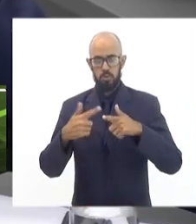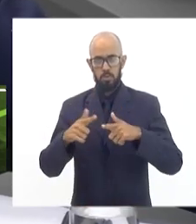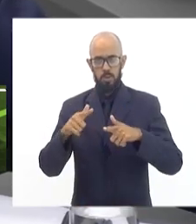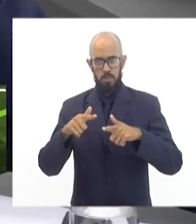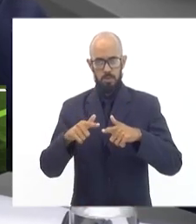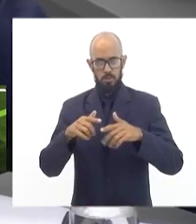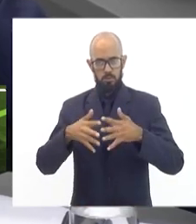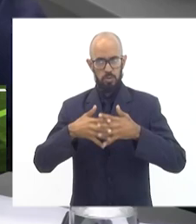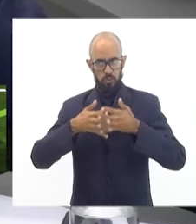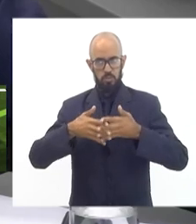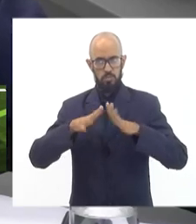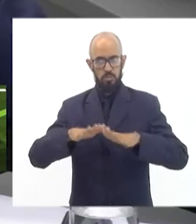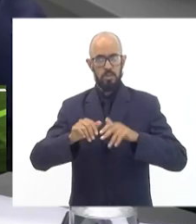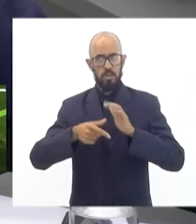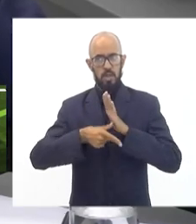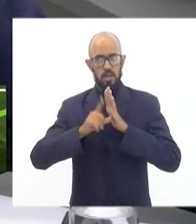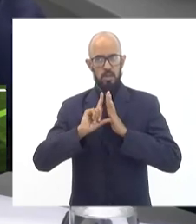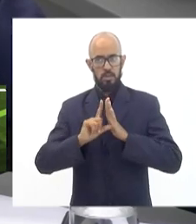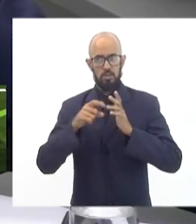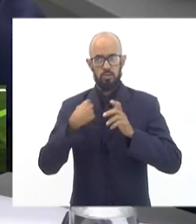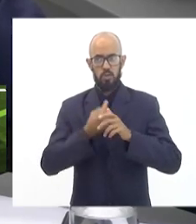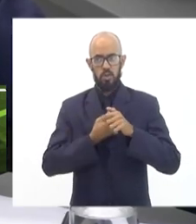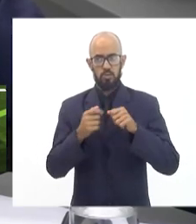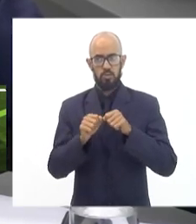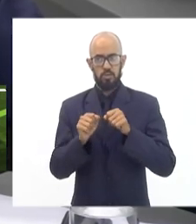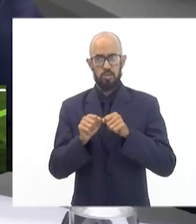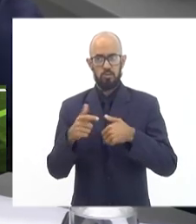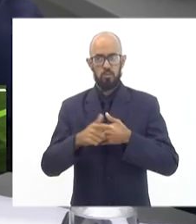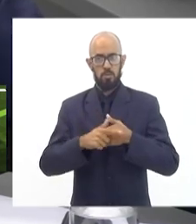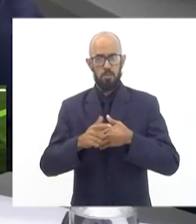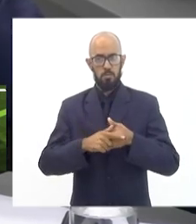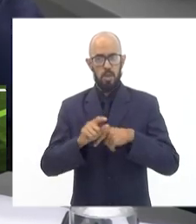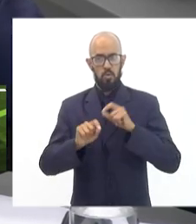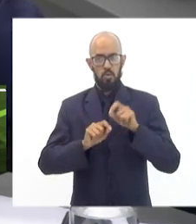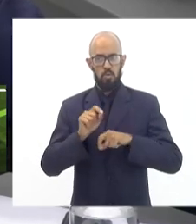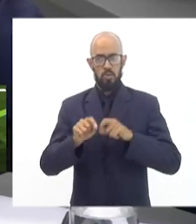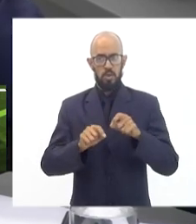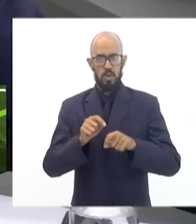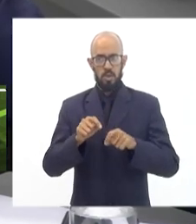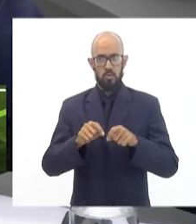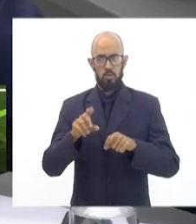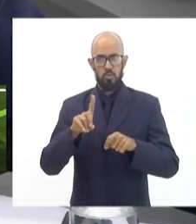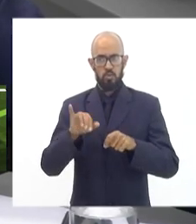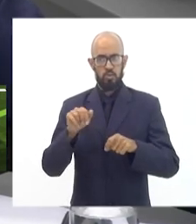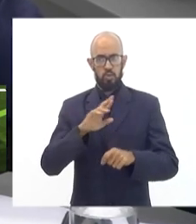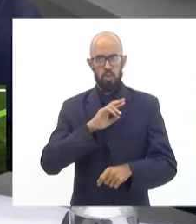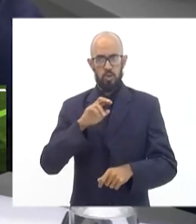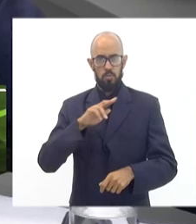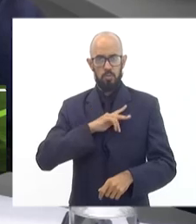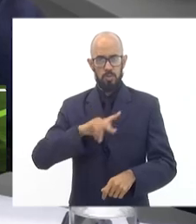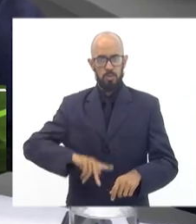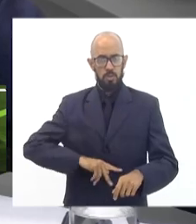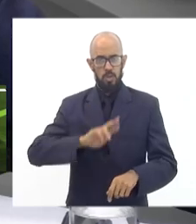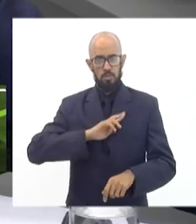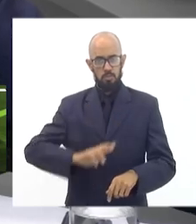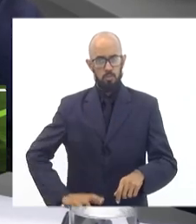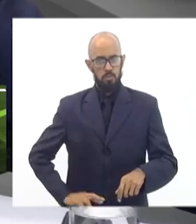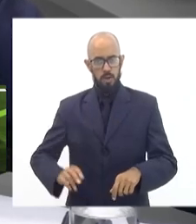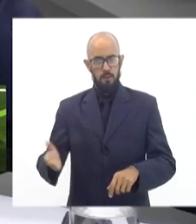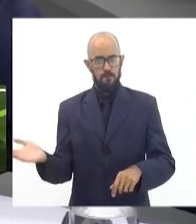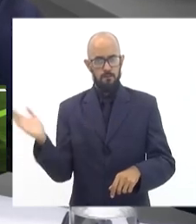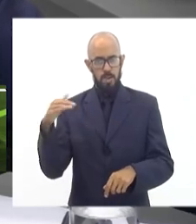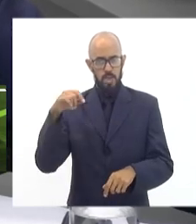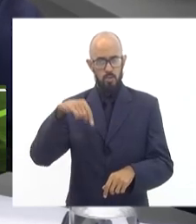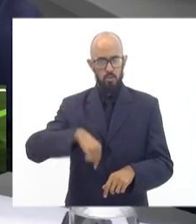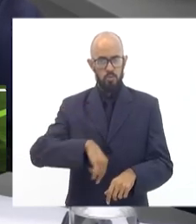mas é o primeiro filho nós fizemos o papel que tem que ser feito no dia preciso da República teve um Rio de Janeiro mas eu vim